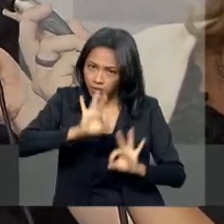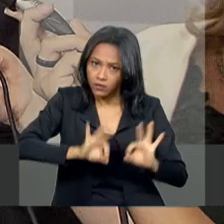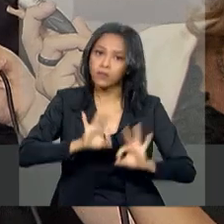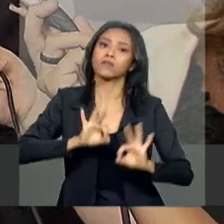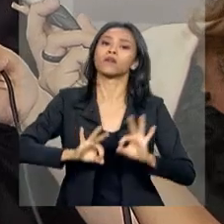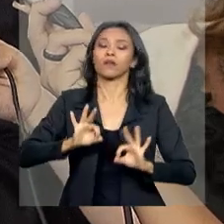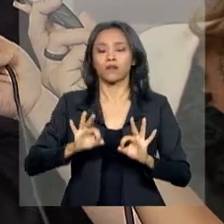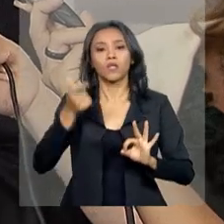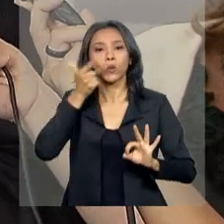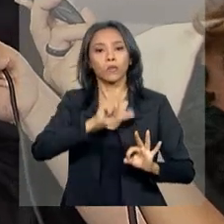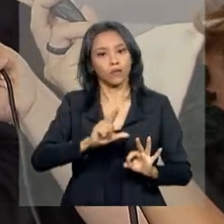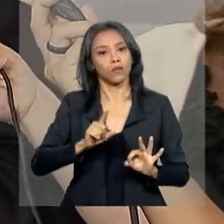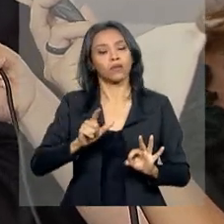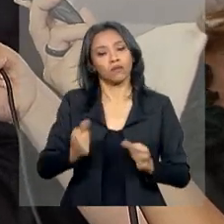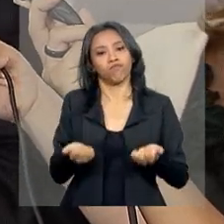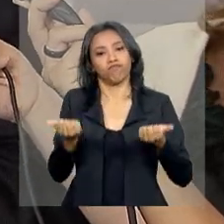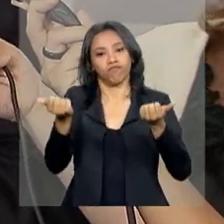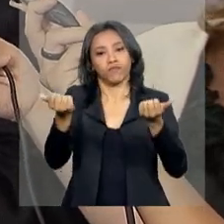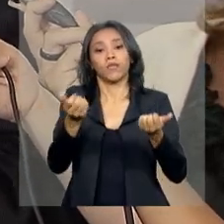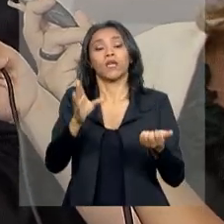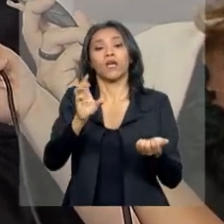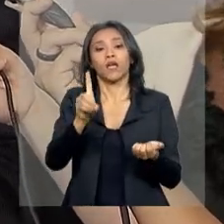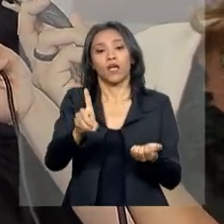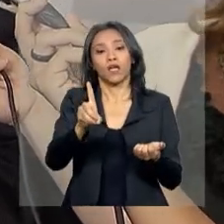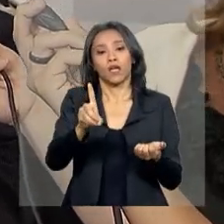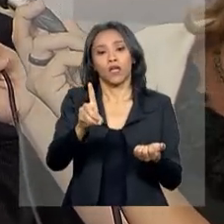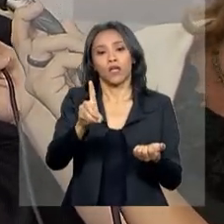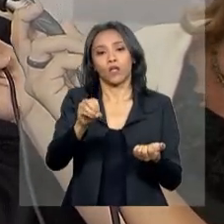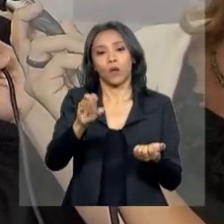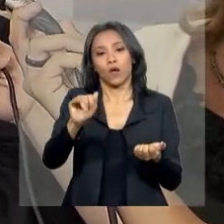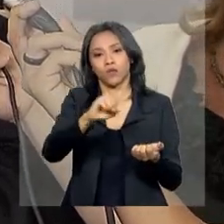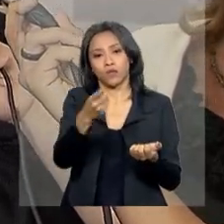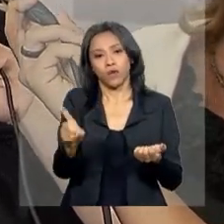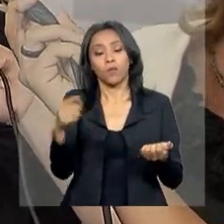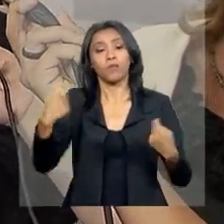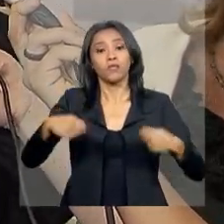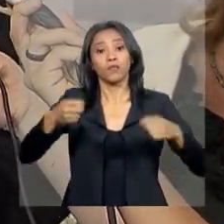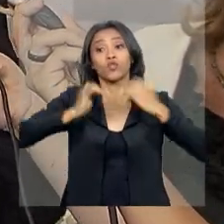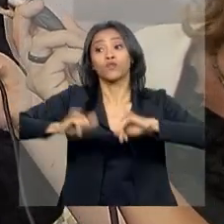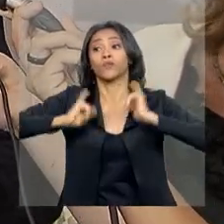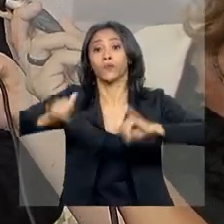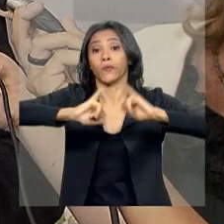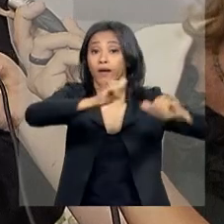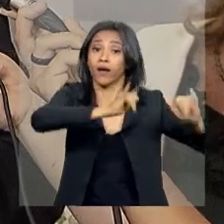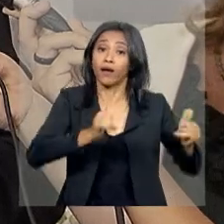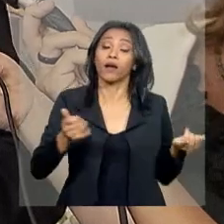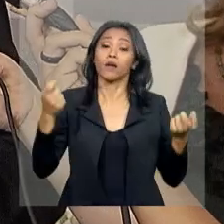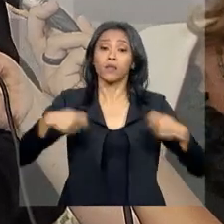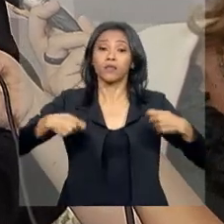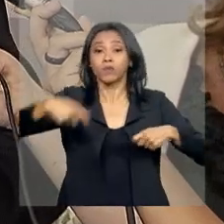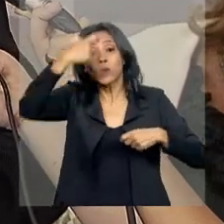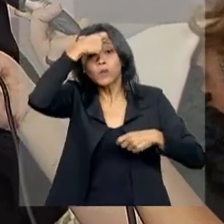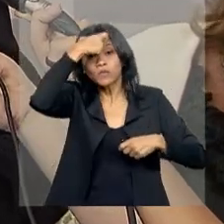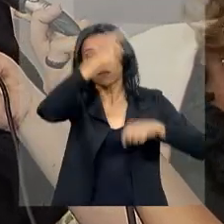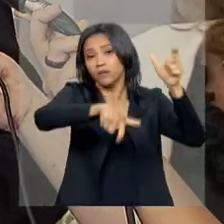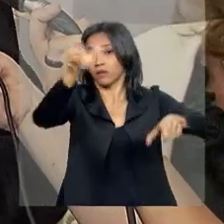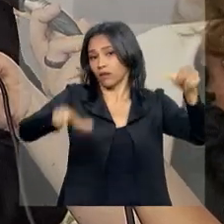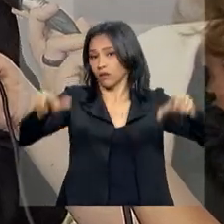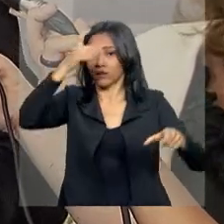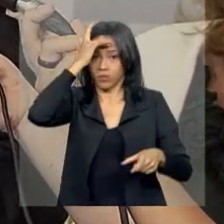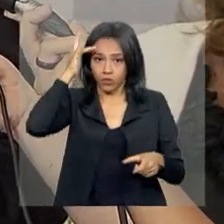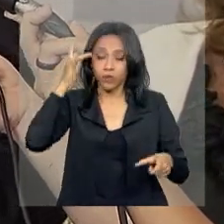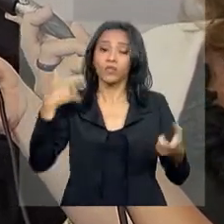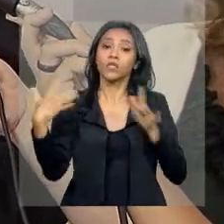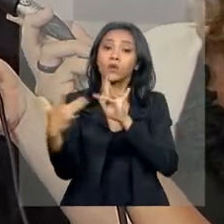números. Mas agora nós precisamos fazer exatamente isso. Priorizar as campanhas, conscientizar a população, fazer essa relação direta com